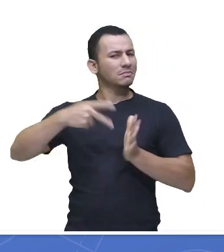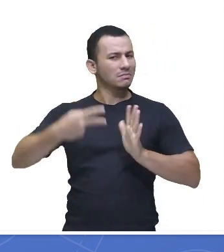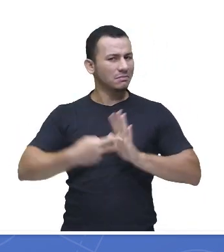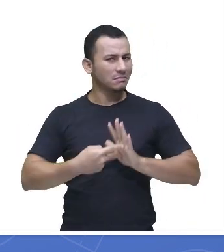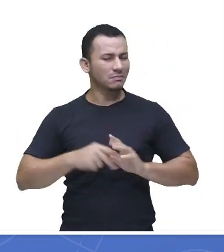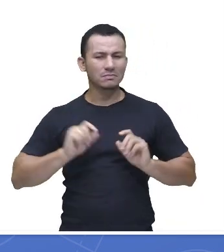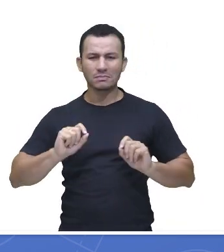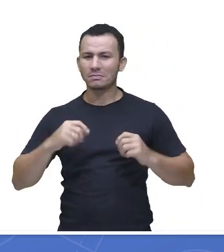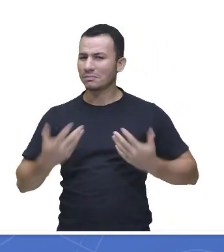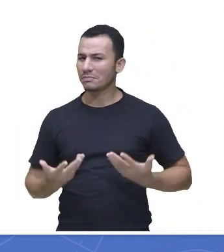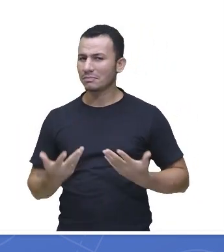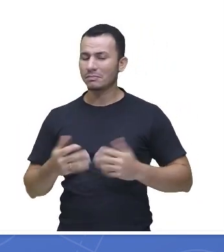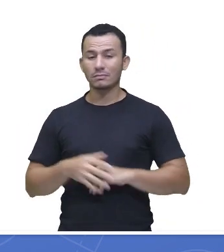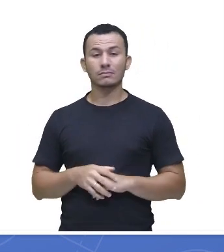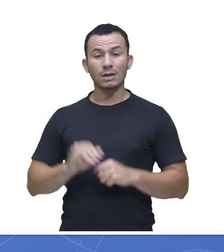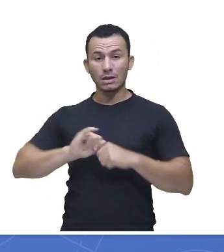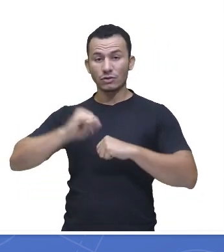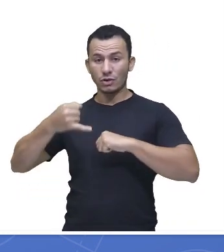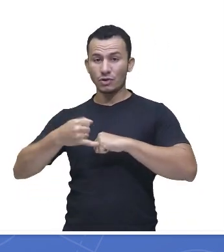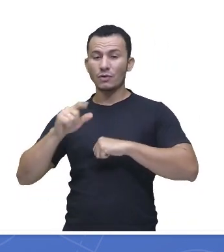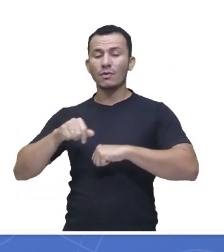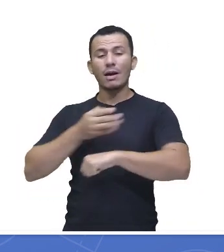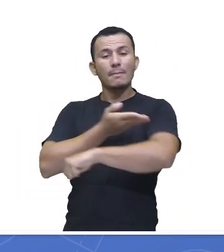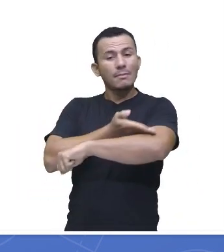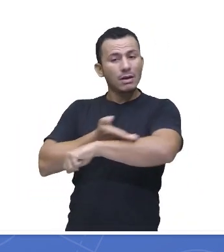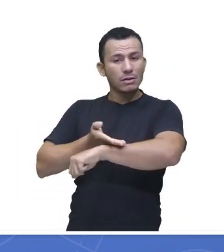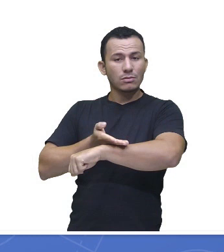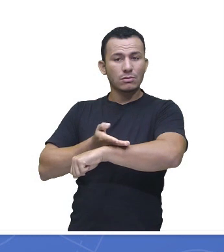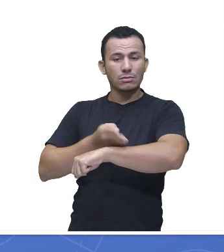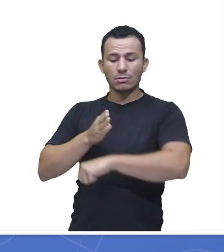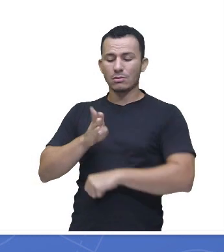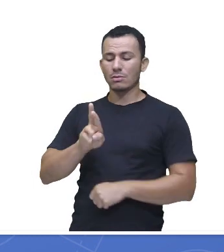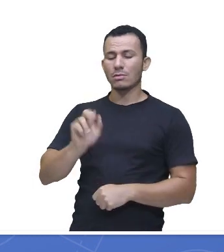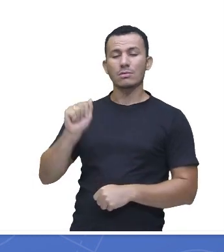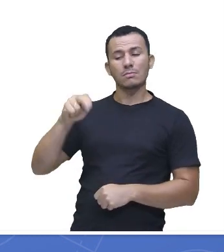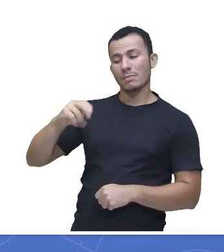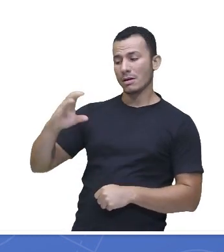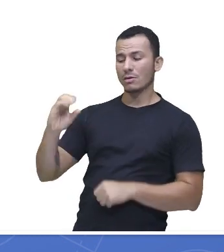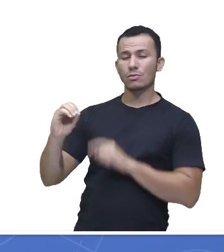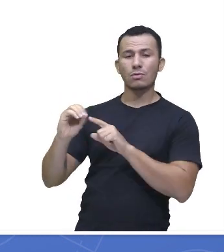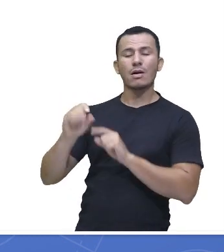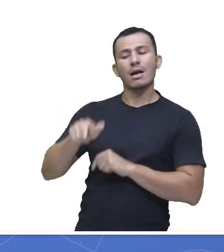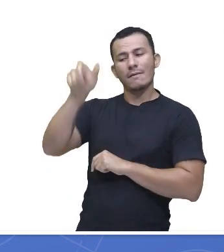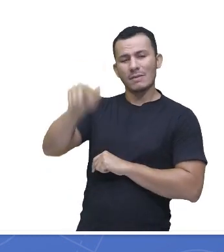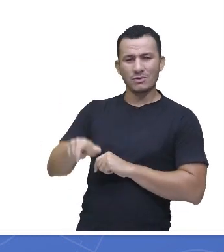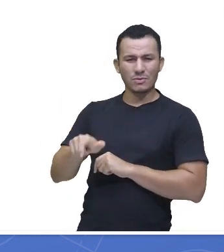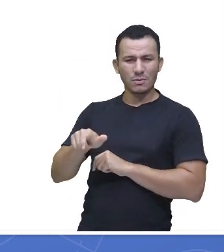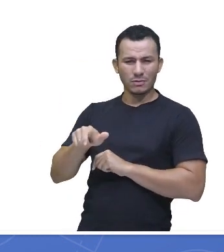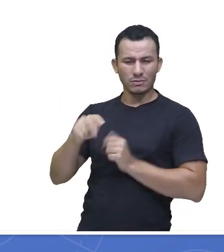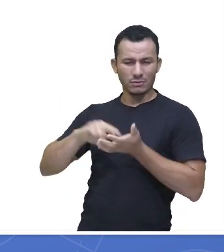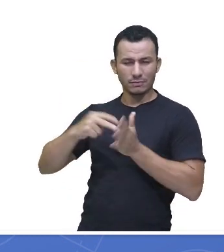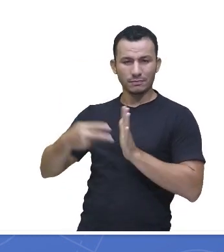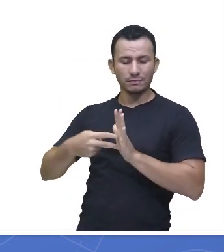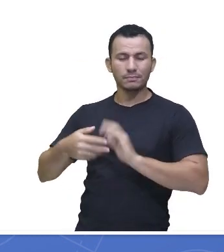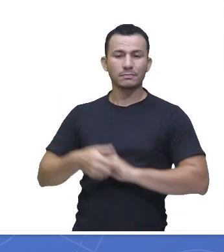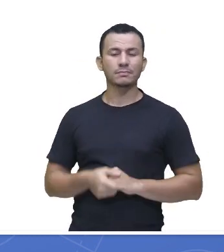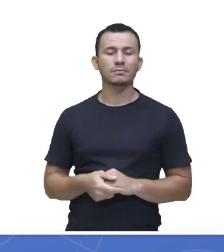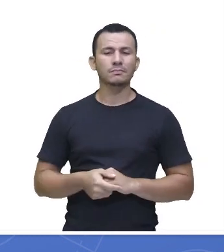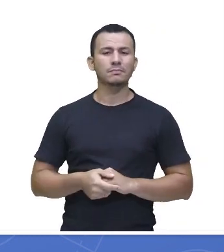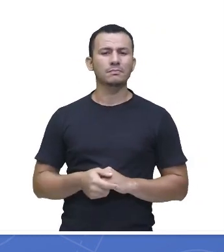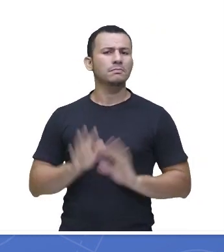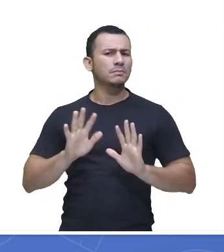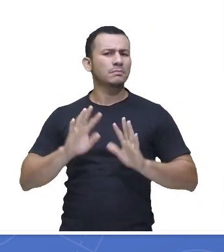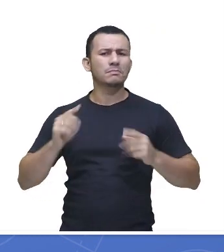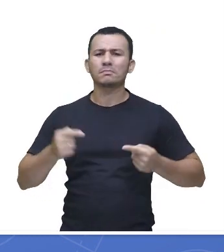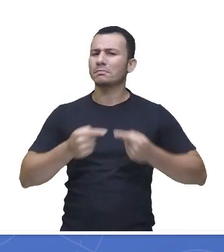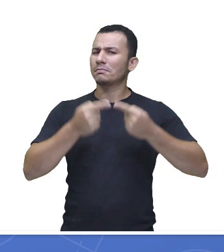o adjetivo aqui é branco, tá, gente? Que está caracterizando aqui o sujeito da oração. O adjetivo sugere o quê? Qual